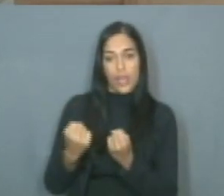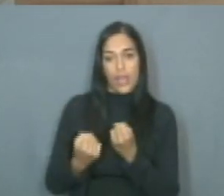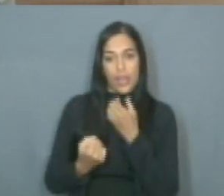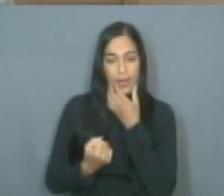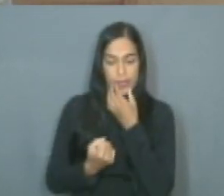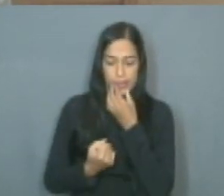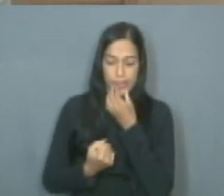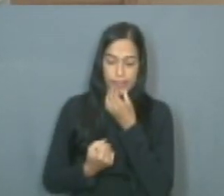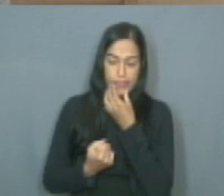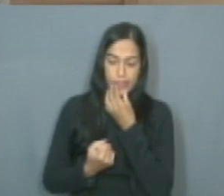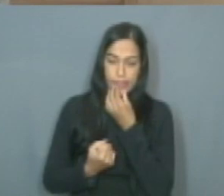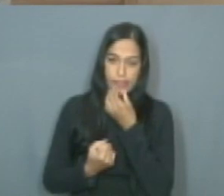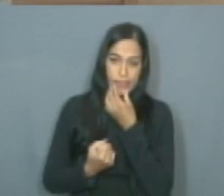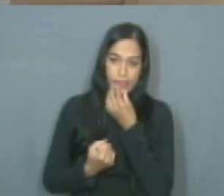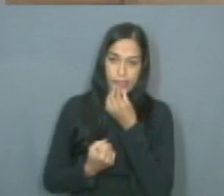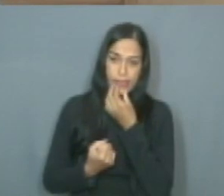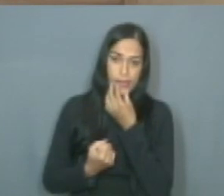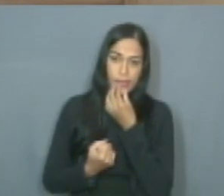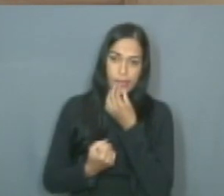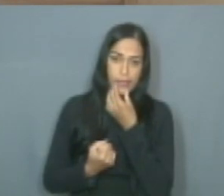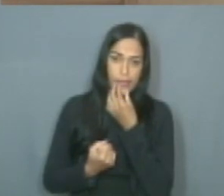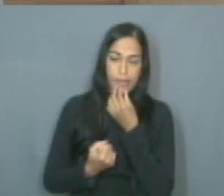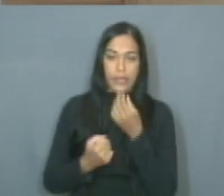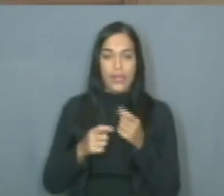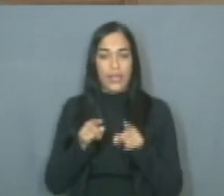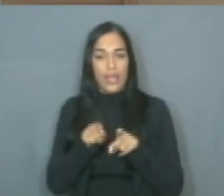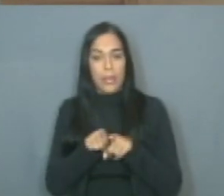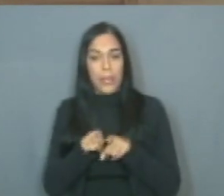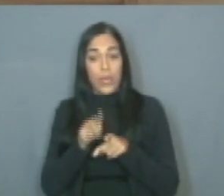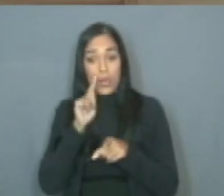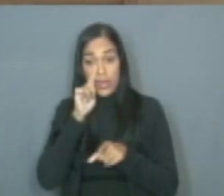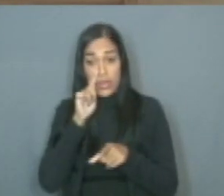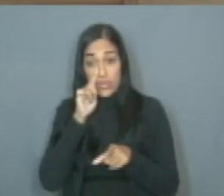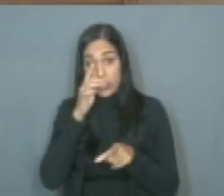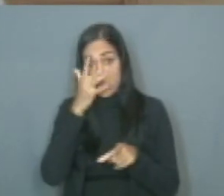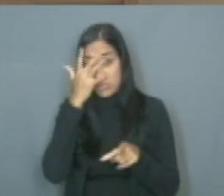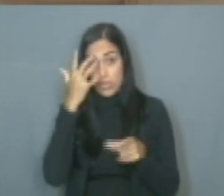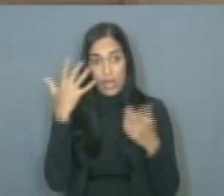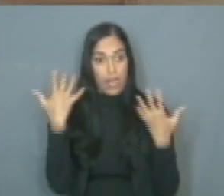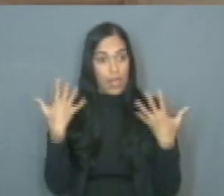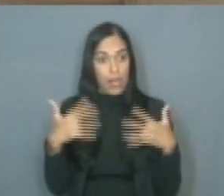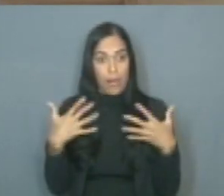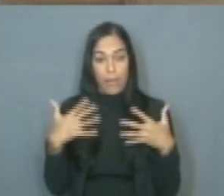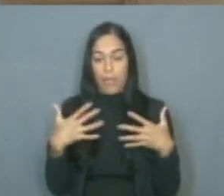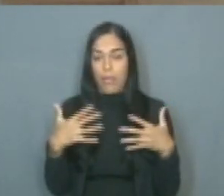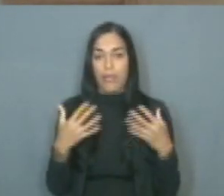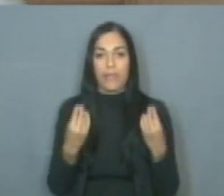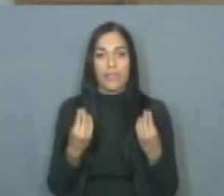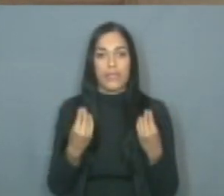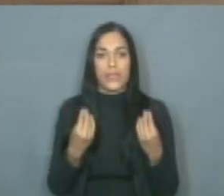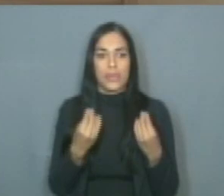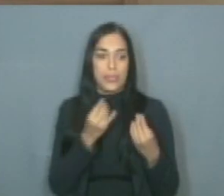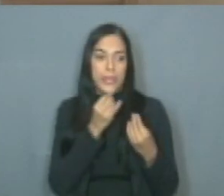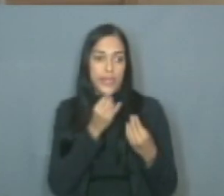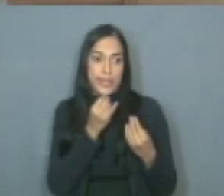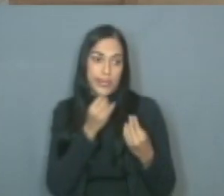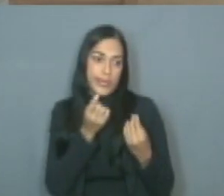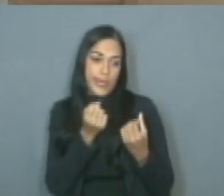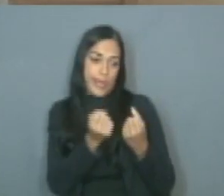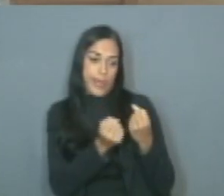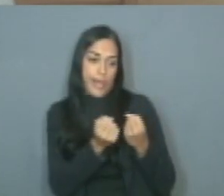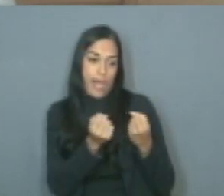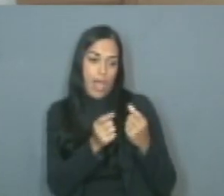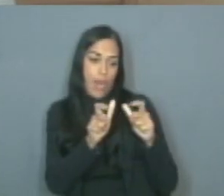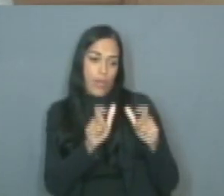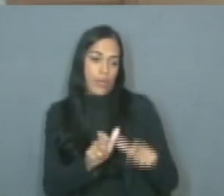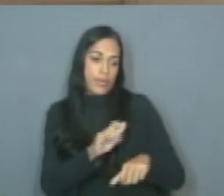avaliado, inclusive, o risco que a pessoa corre com o susto que leva de ter o seu veículo ali